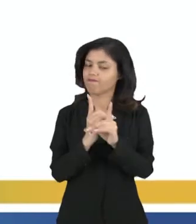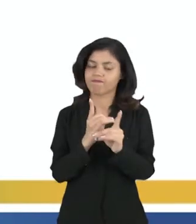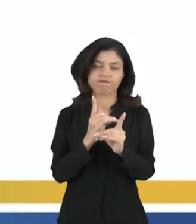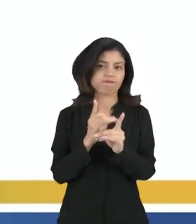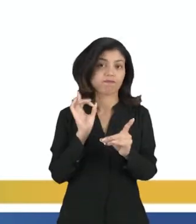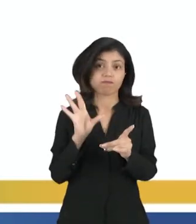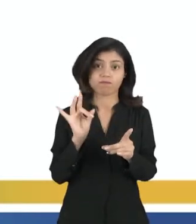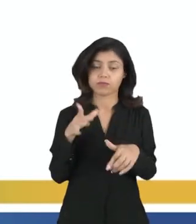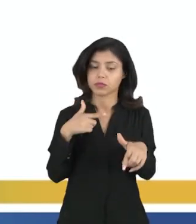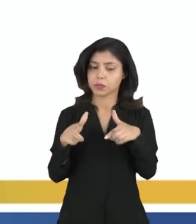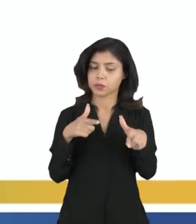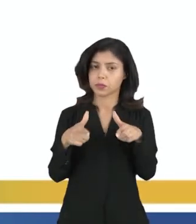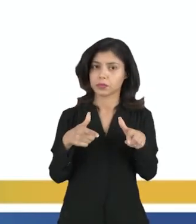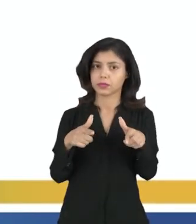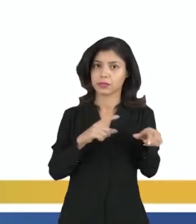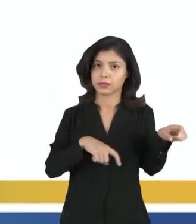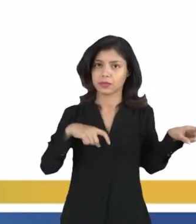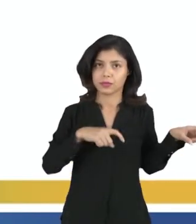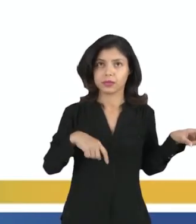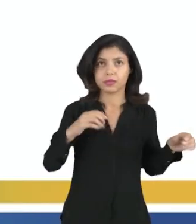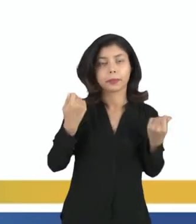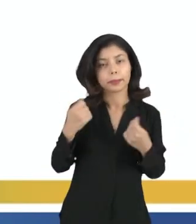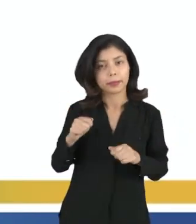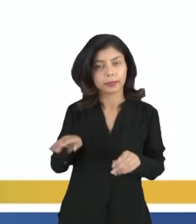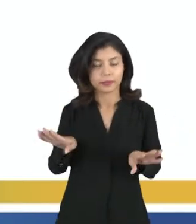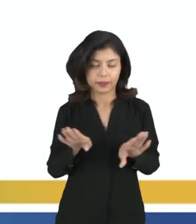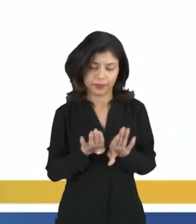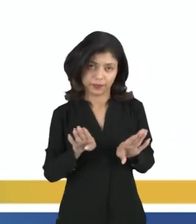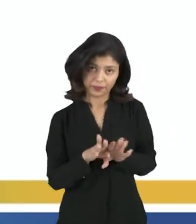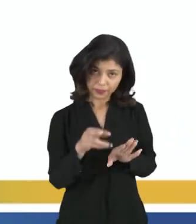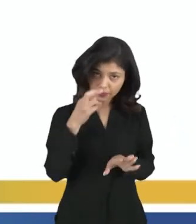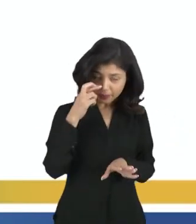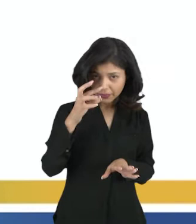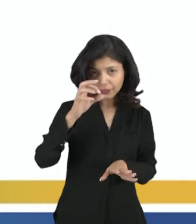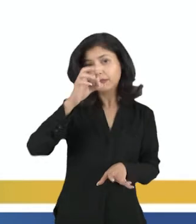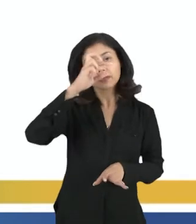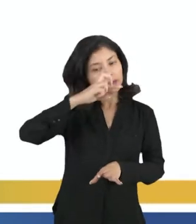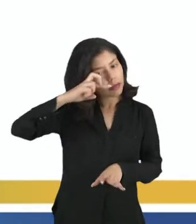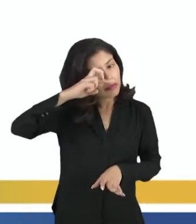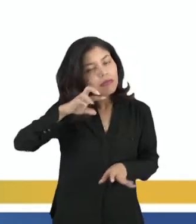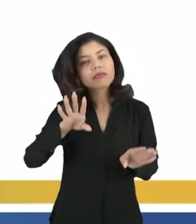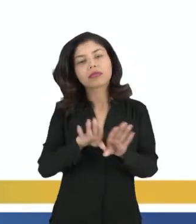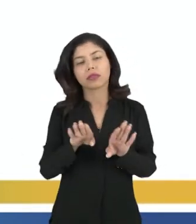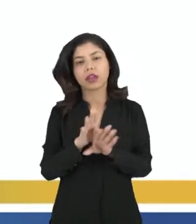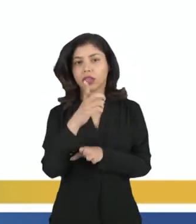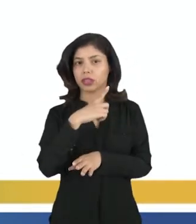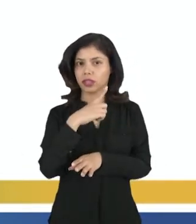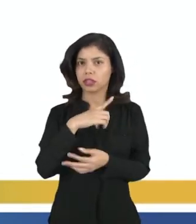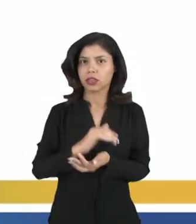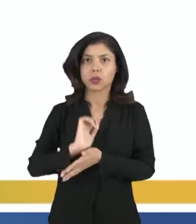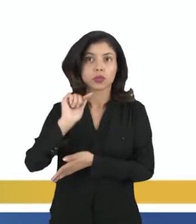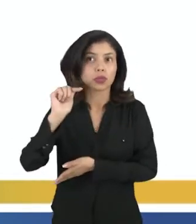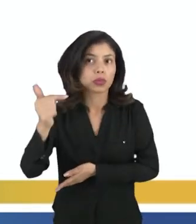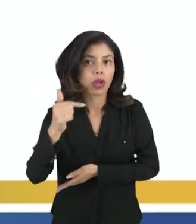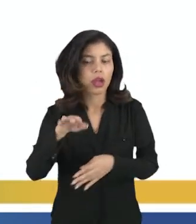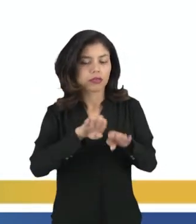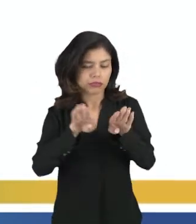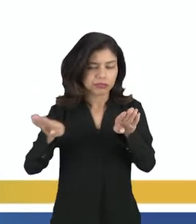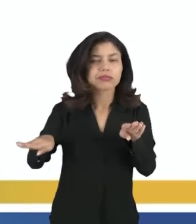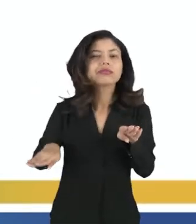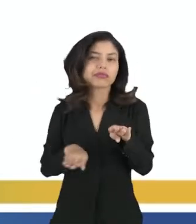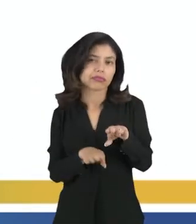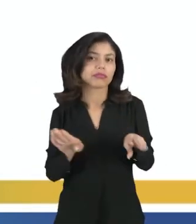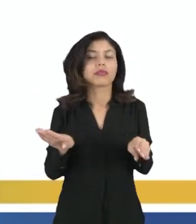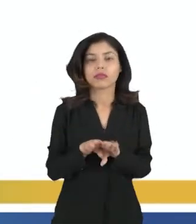somente entre os trabalhadores urbanos. Precisamos também observar que há formas de desigualdade